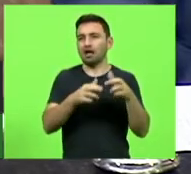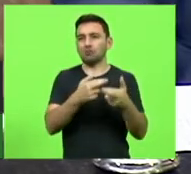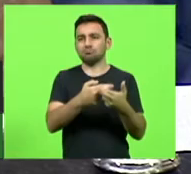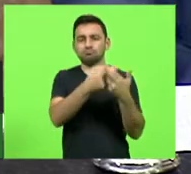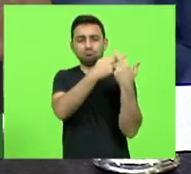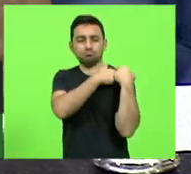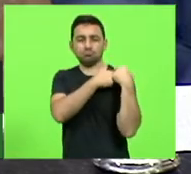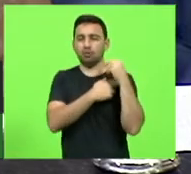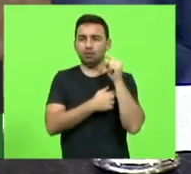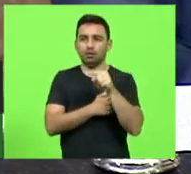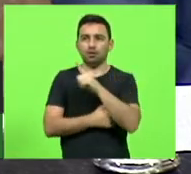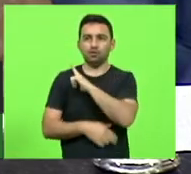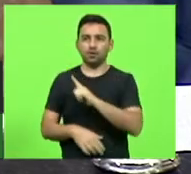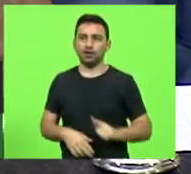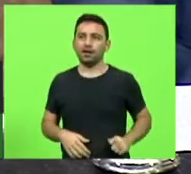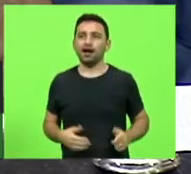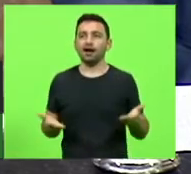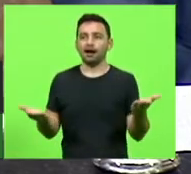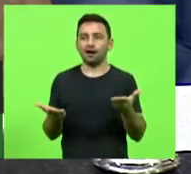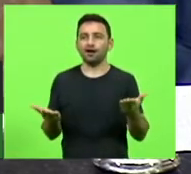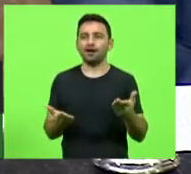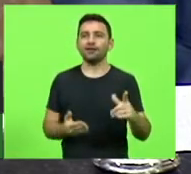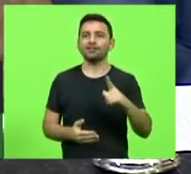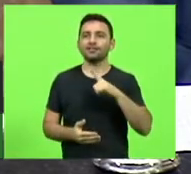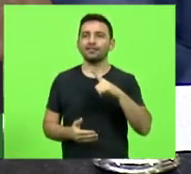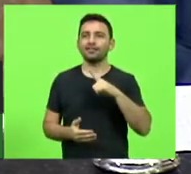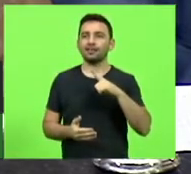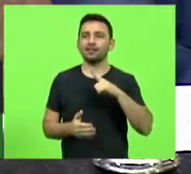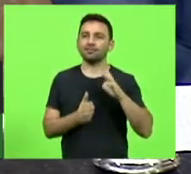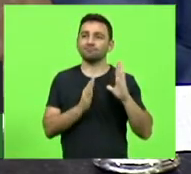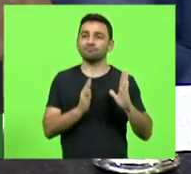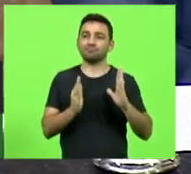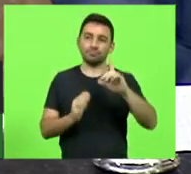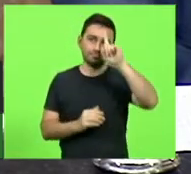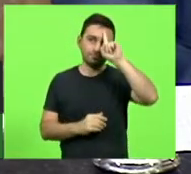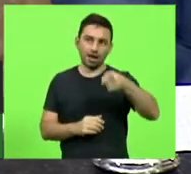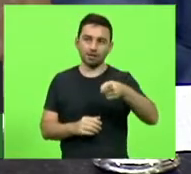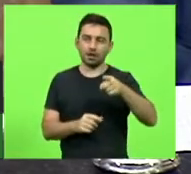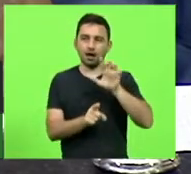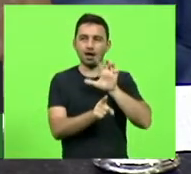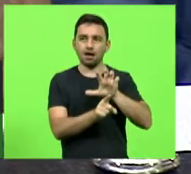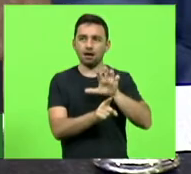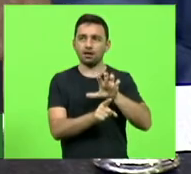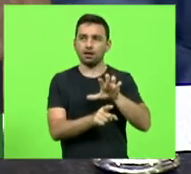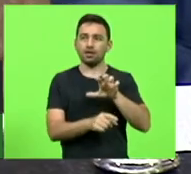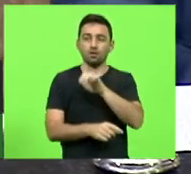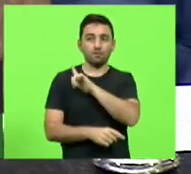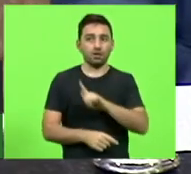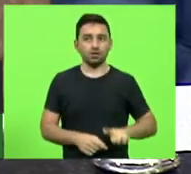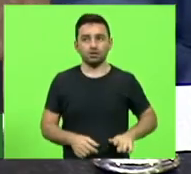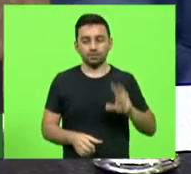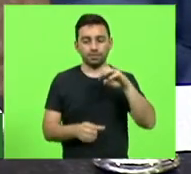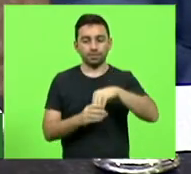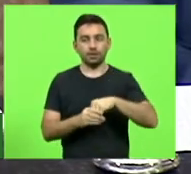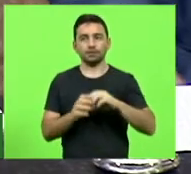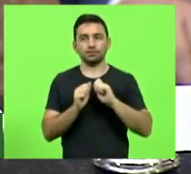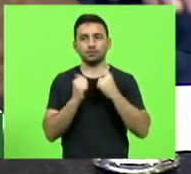né? Agora tem ordenamento, tem influência do governo executivo dentro da casa, infelizmente.